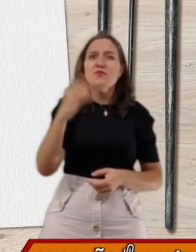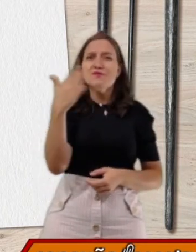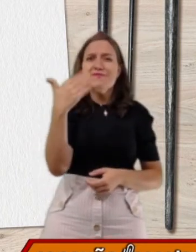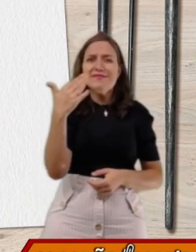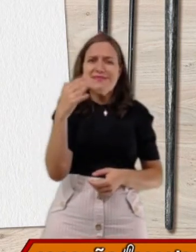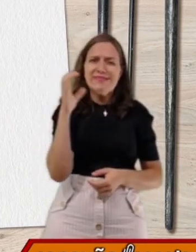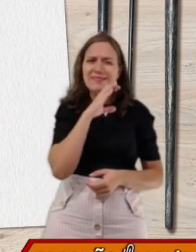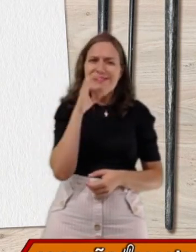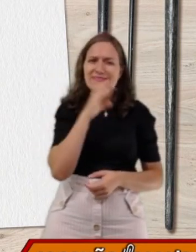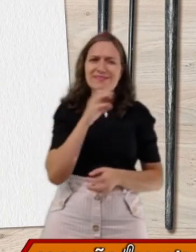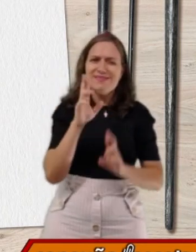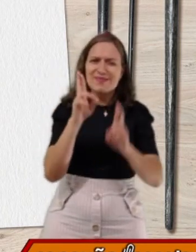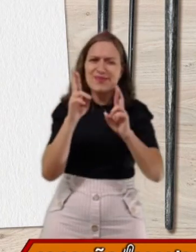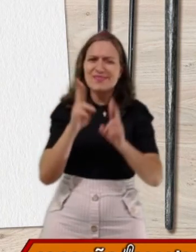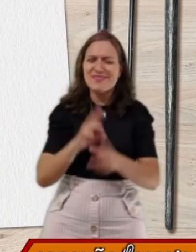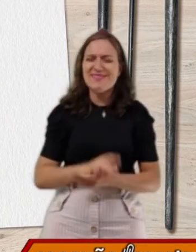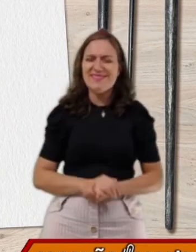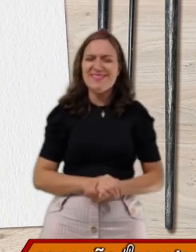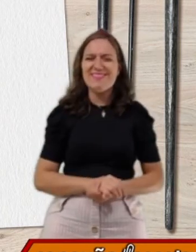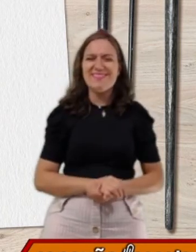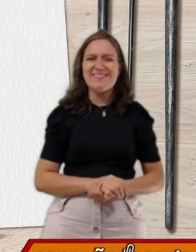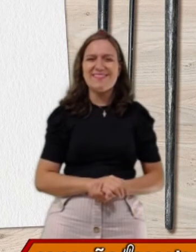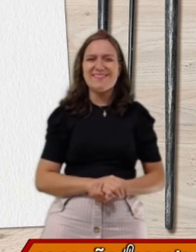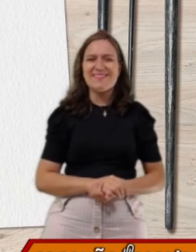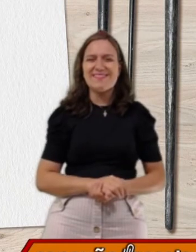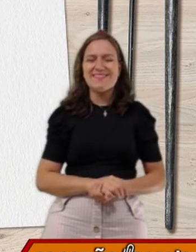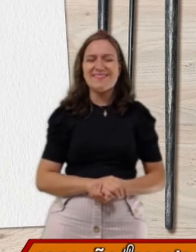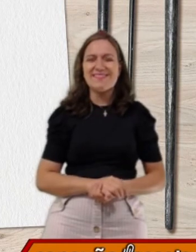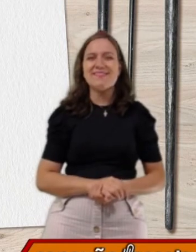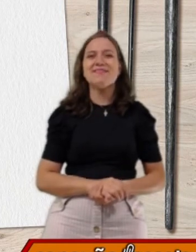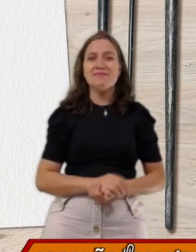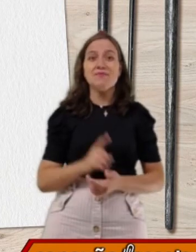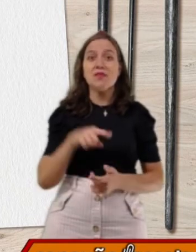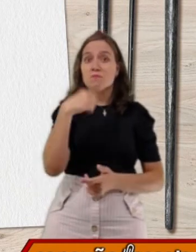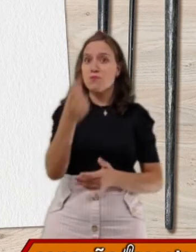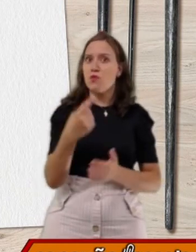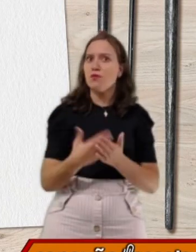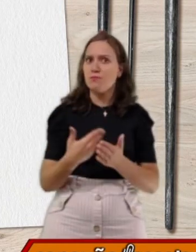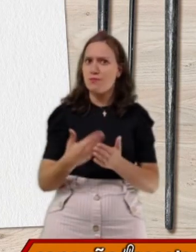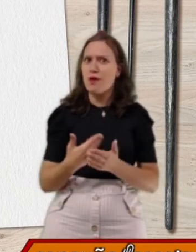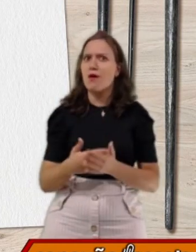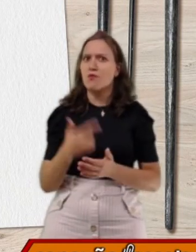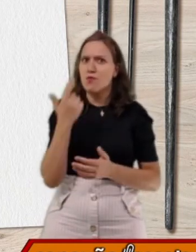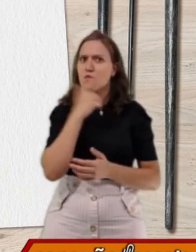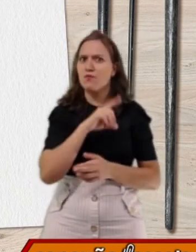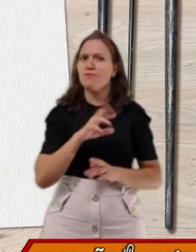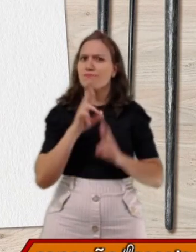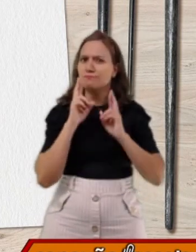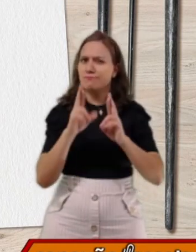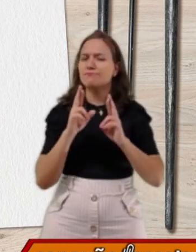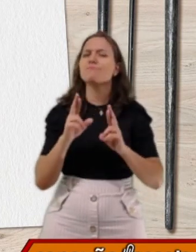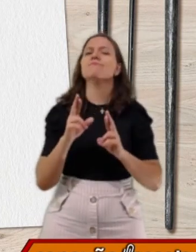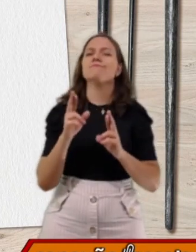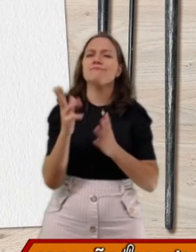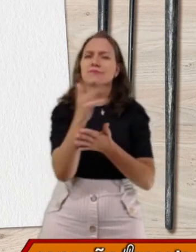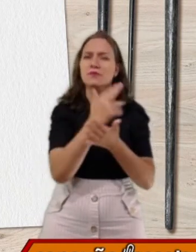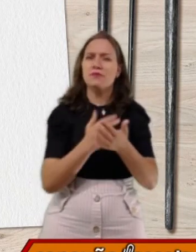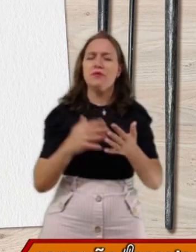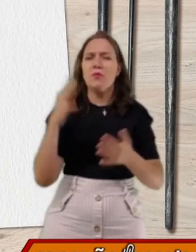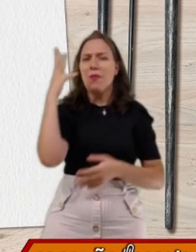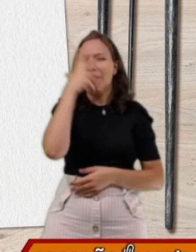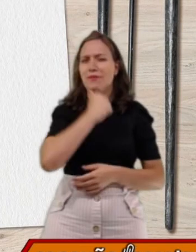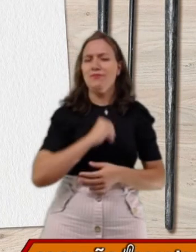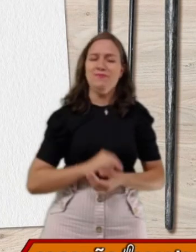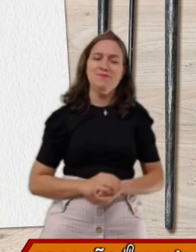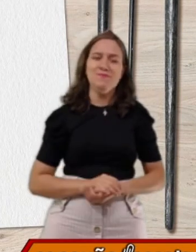força torce por mim Oi gente ó próxima aula prometo que traga um bem lindo para você ver